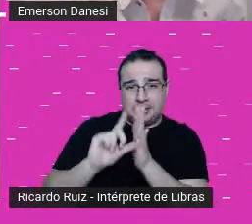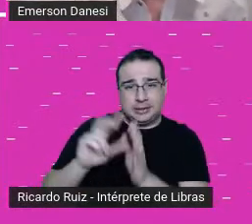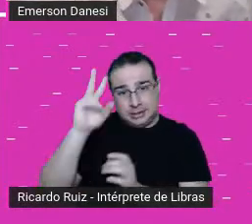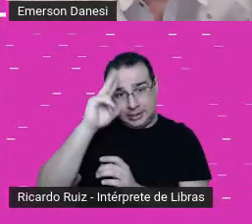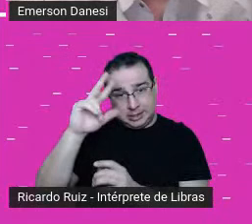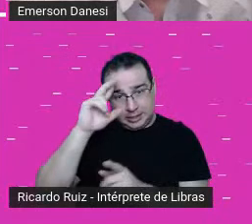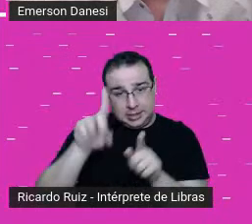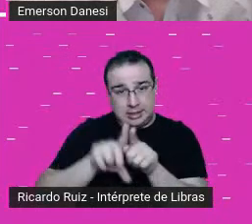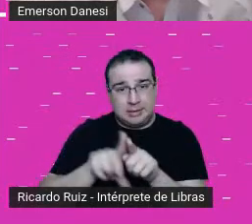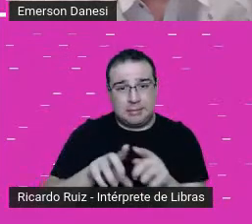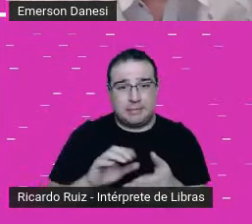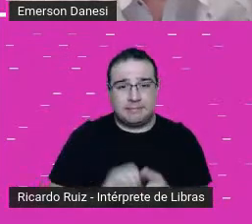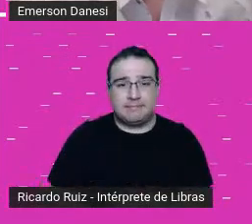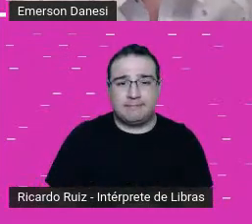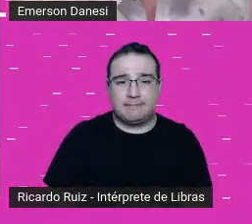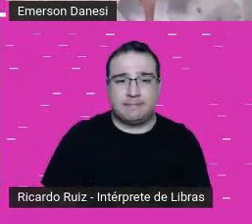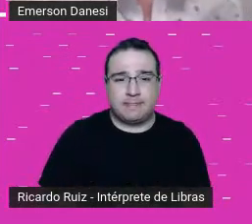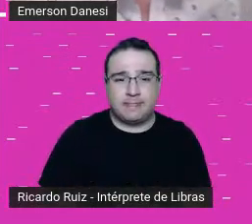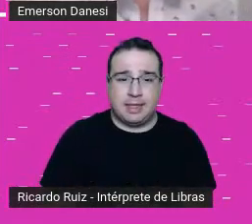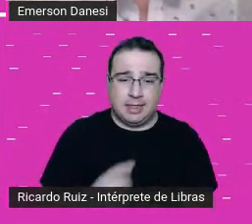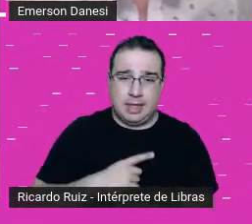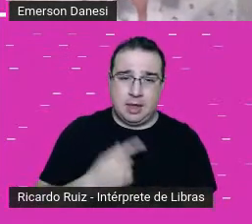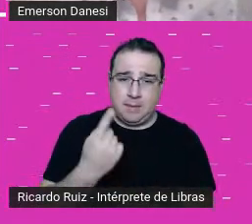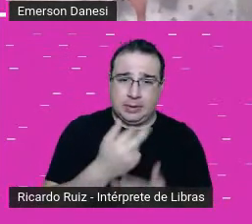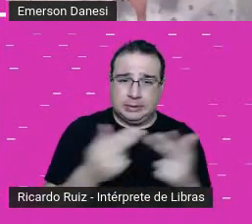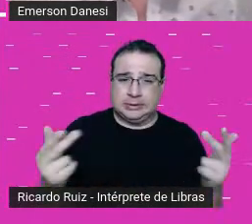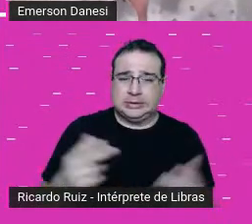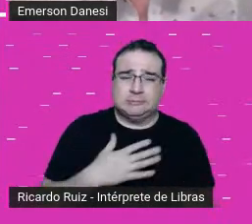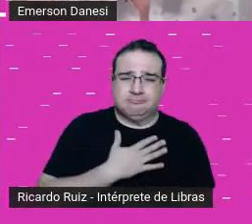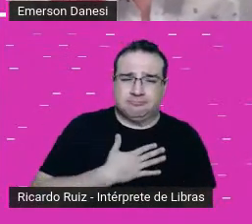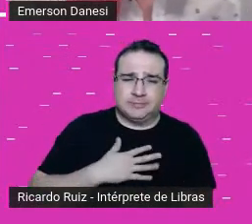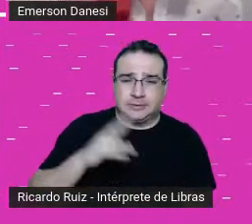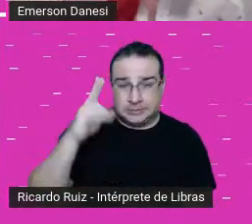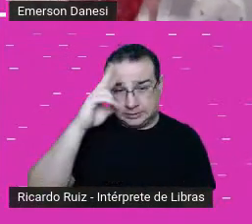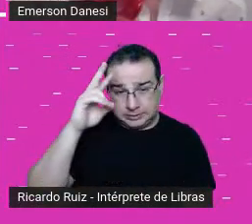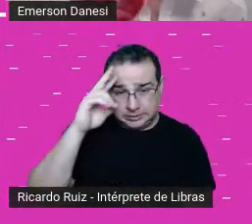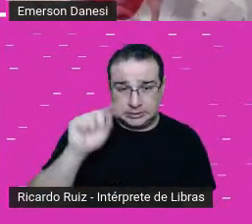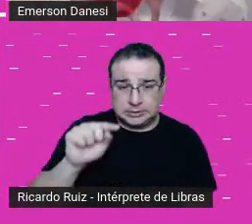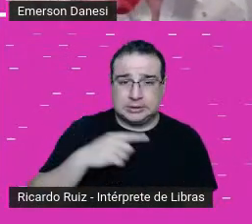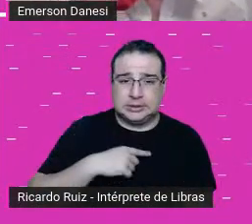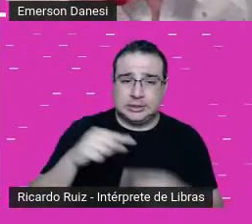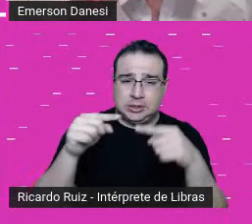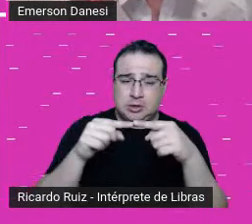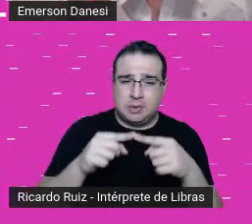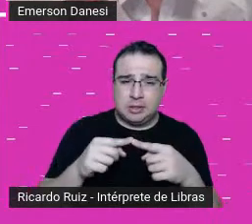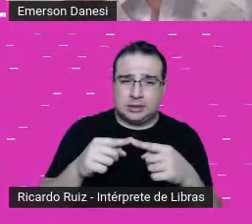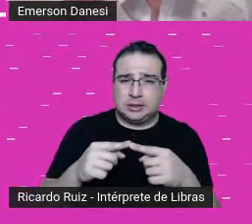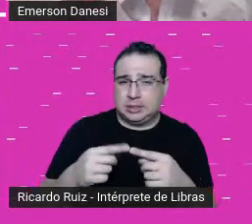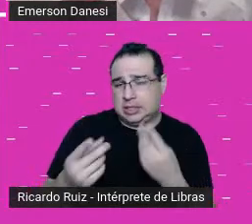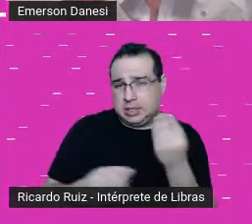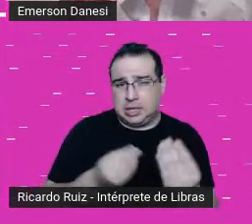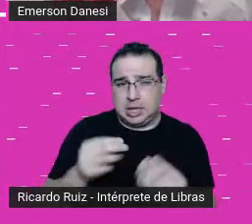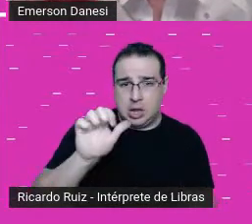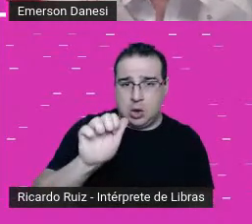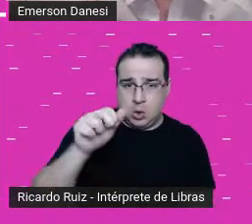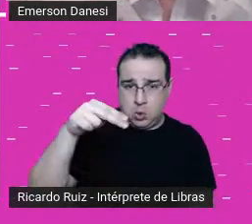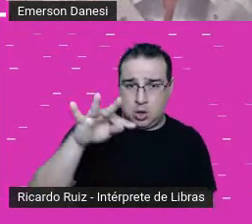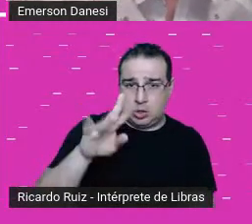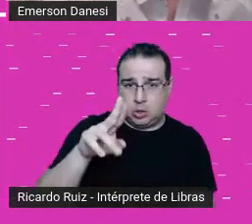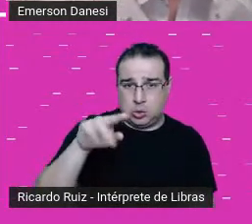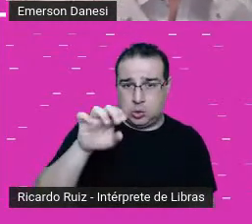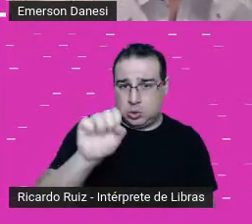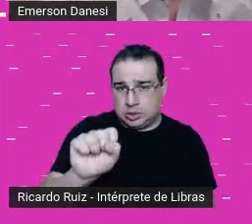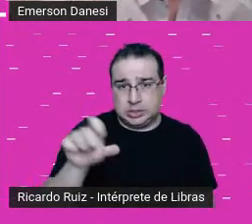também. Tem uma coisa que sempre me chamou muita atenção, sobre o Antunes e o processo de